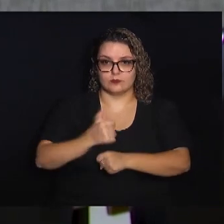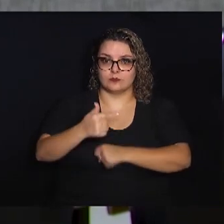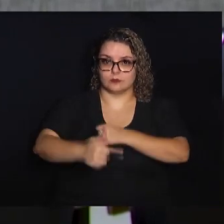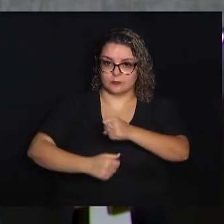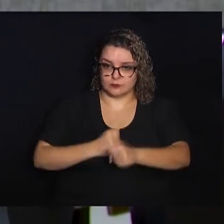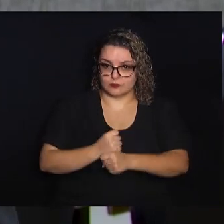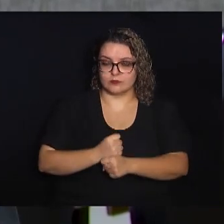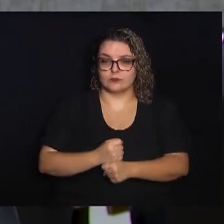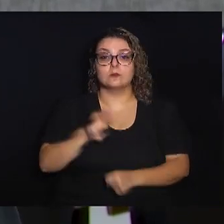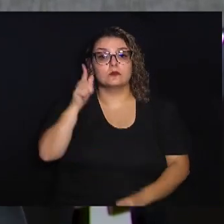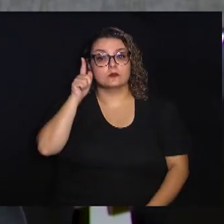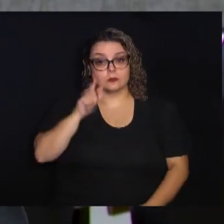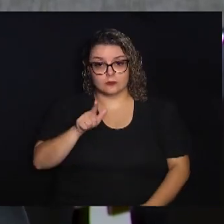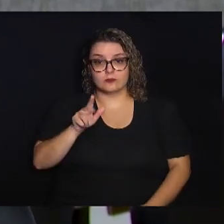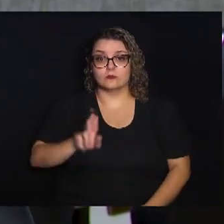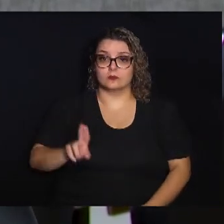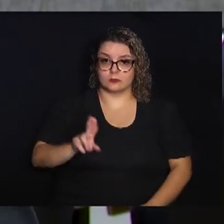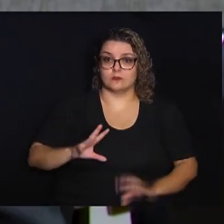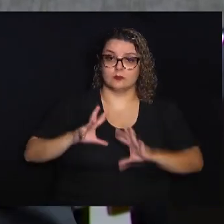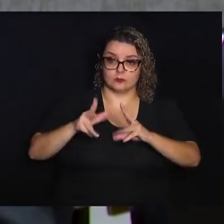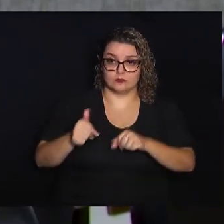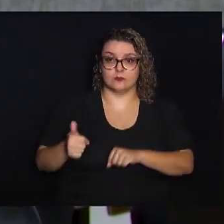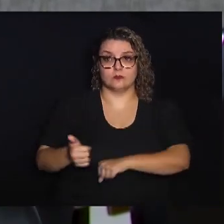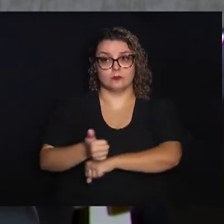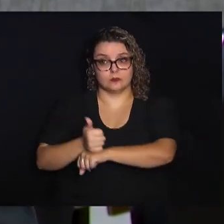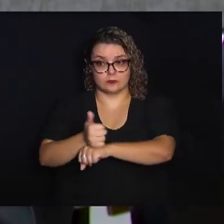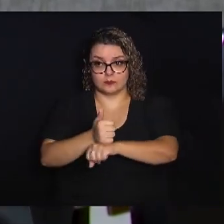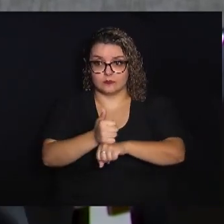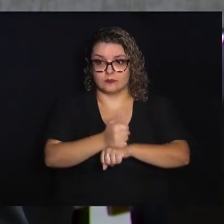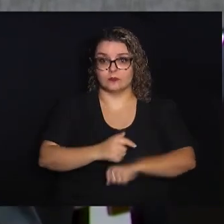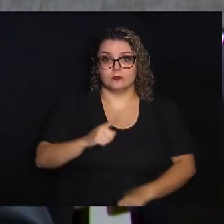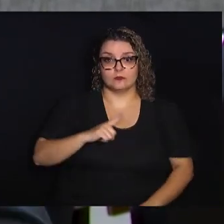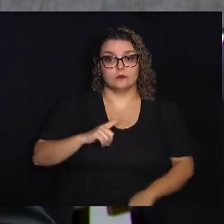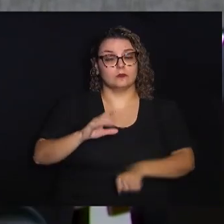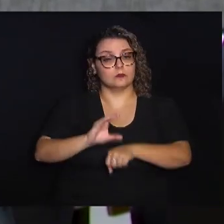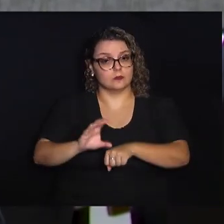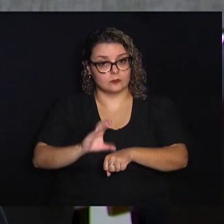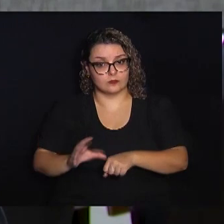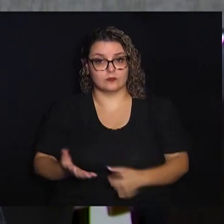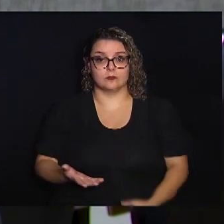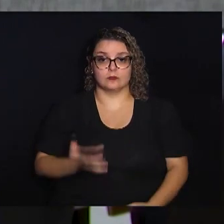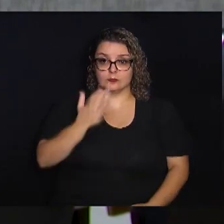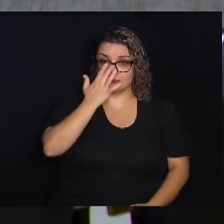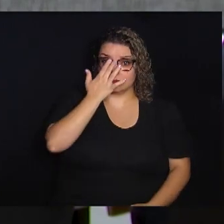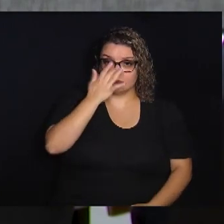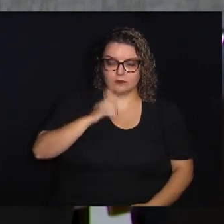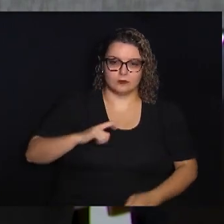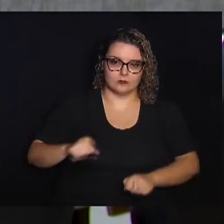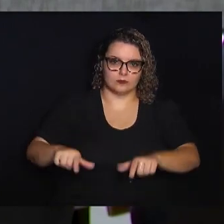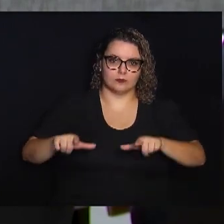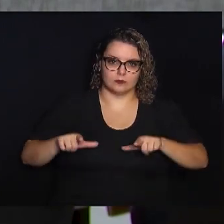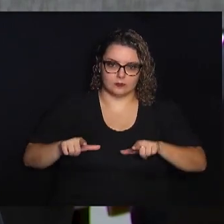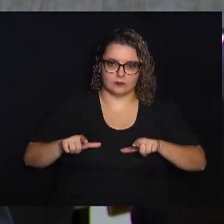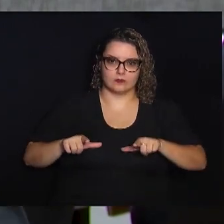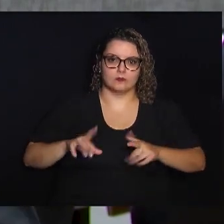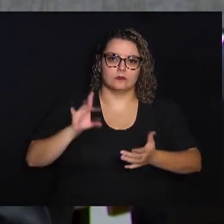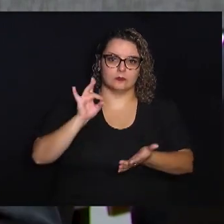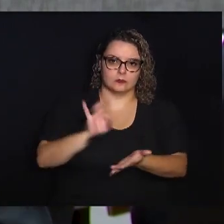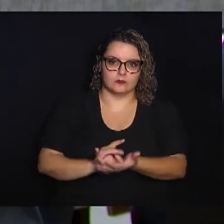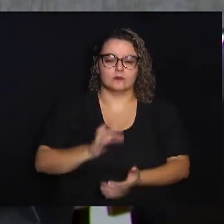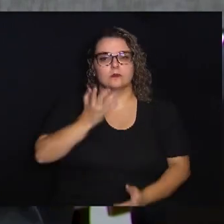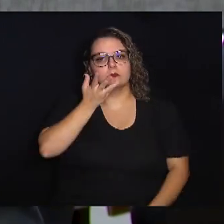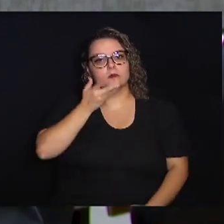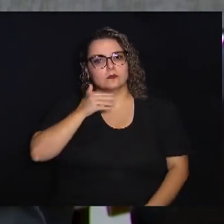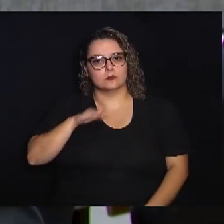gente vai conseguir realmente implementar que todos os profissionais tenham esse curso, né, tenham esse diploma, e que realmente se uma criança ou